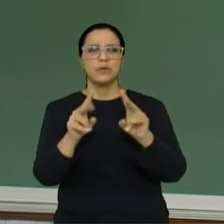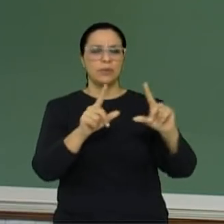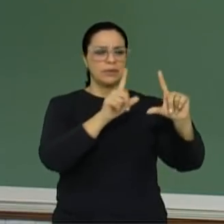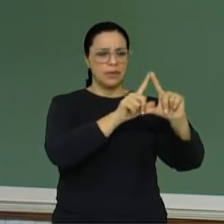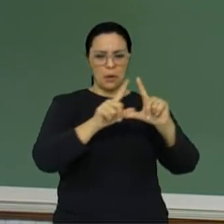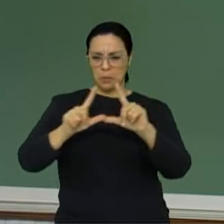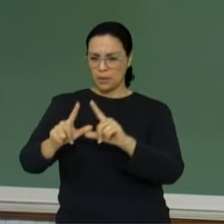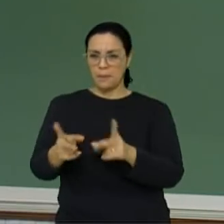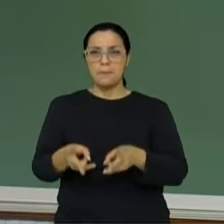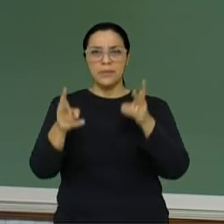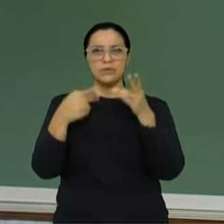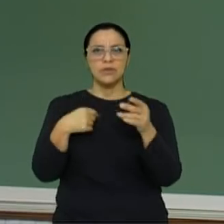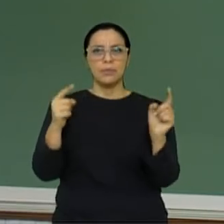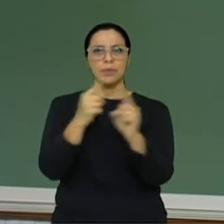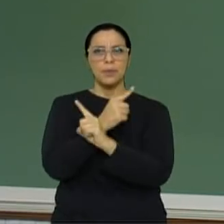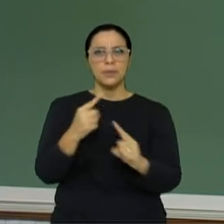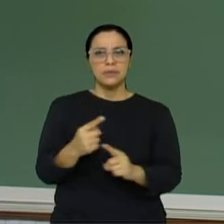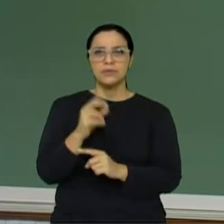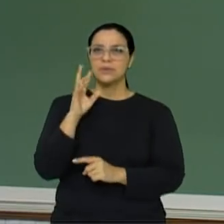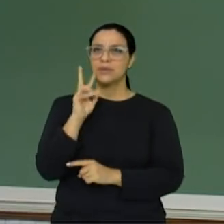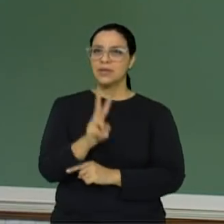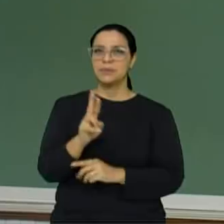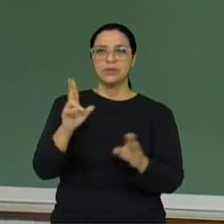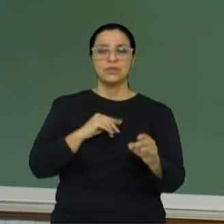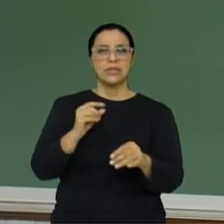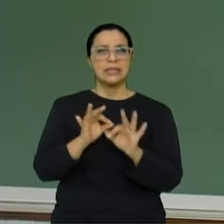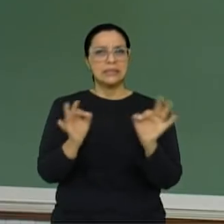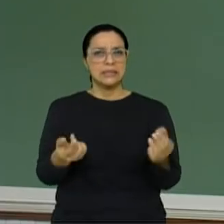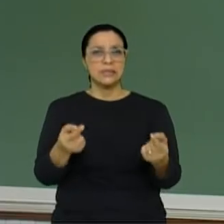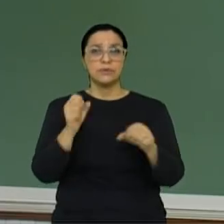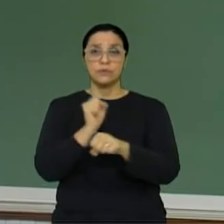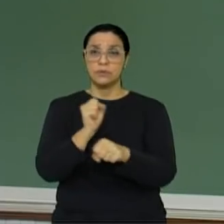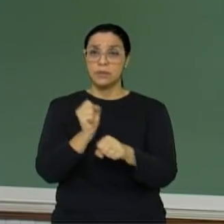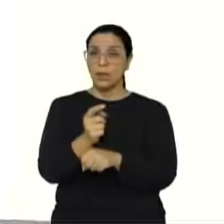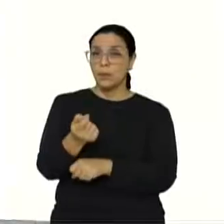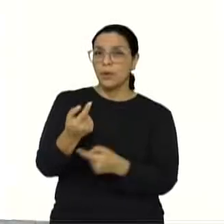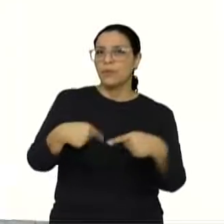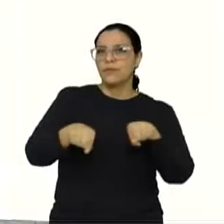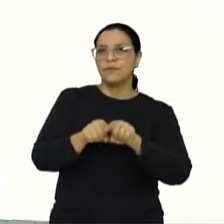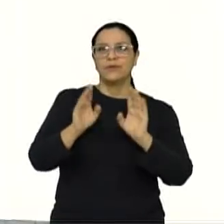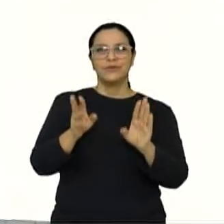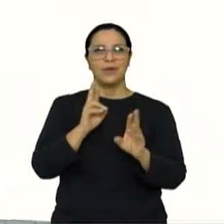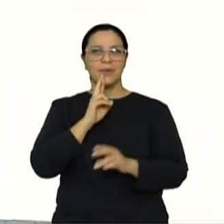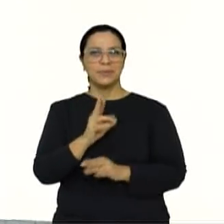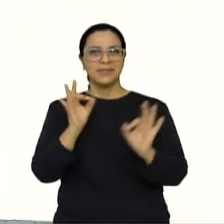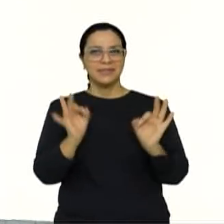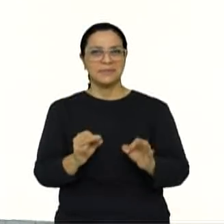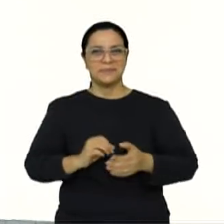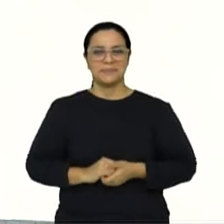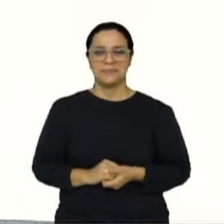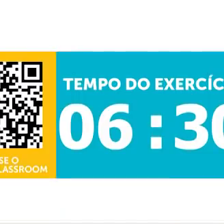triângulos ali, monta a proporção e resolve. Bem simplesinho, vou eu aguardar um pouco e já volto com a correção.